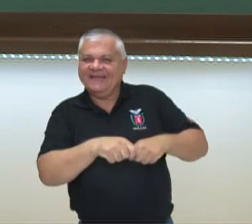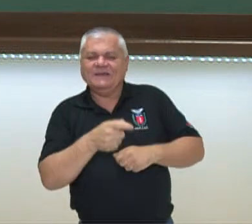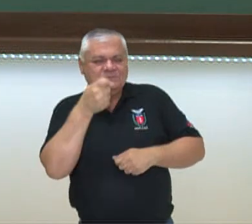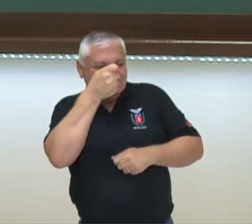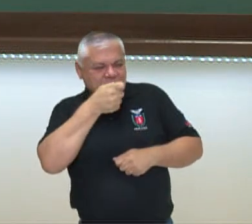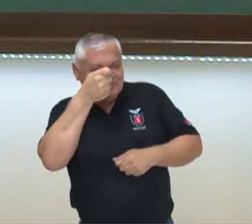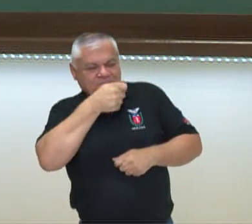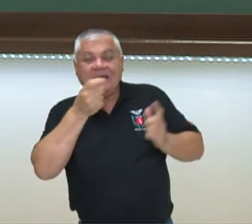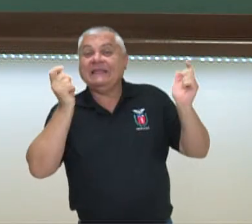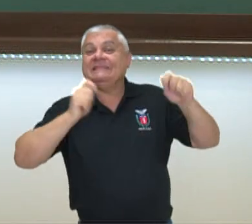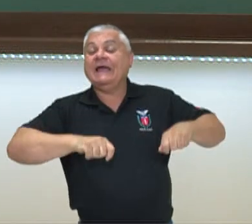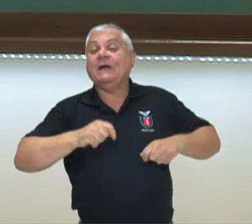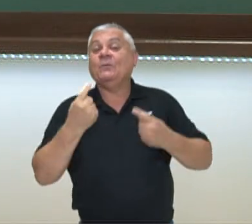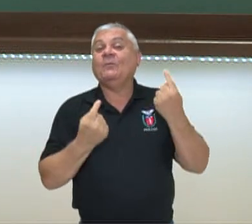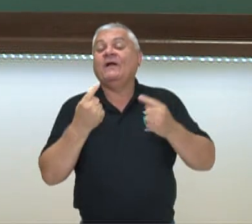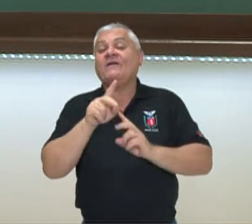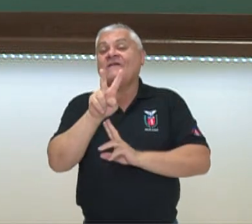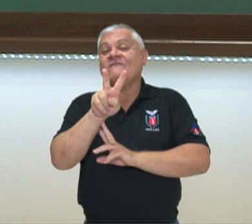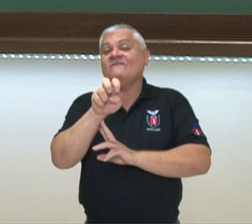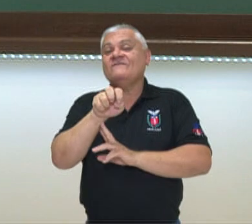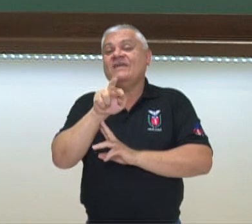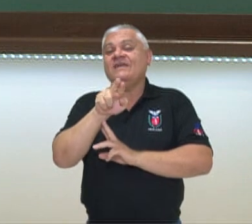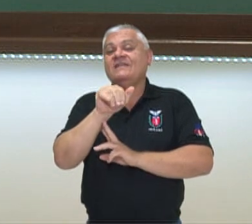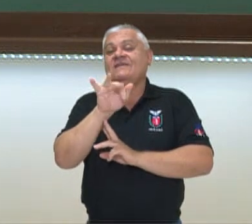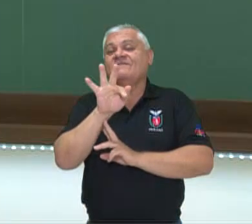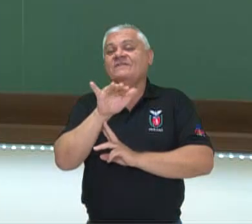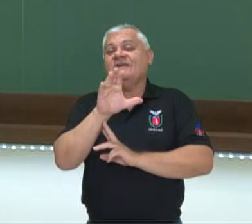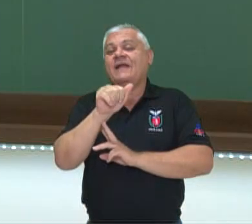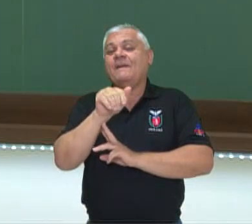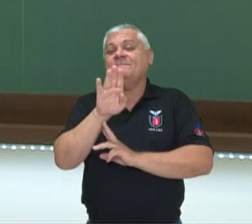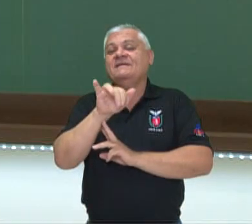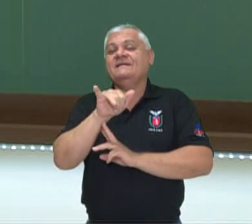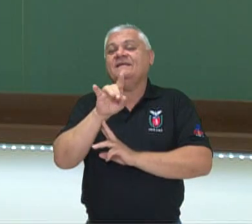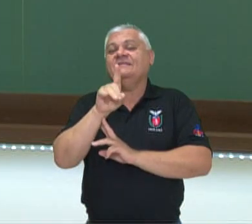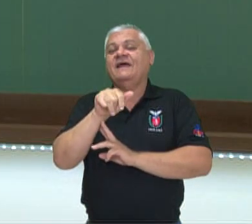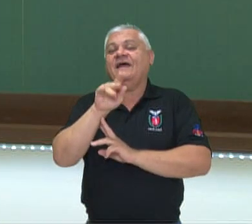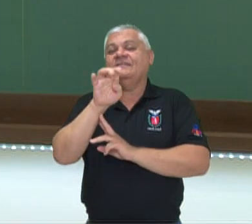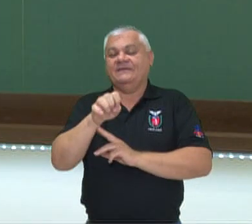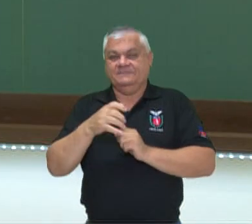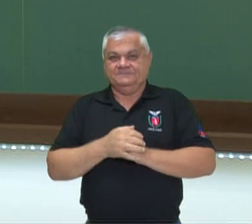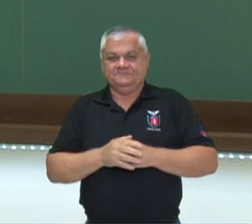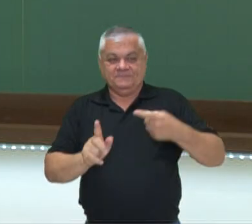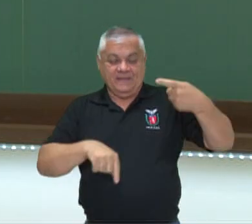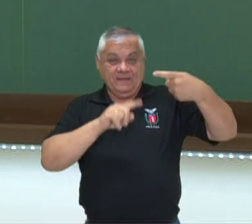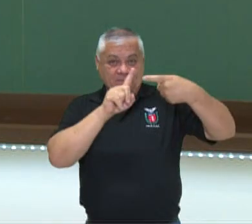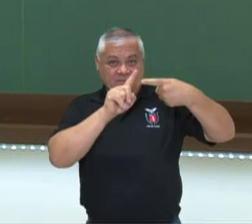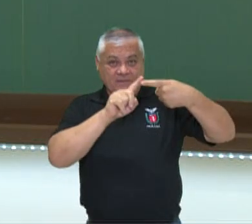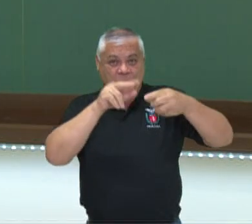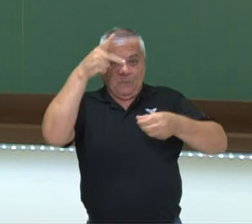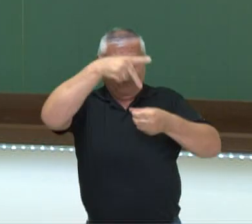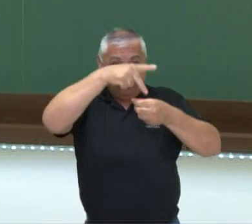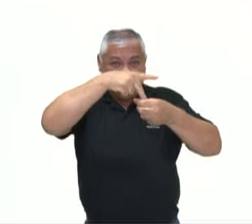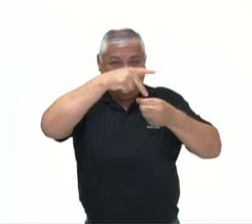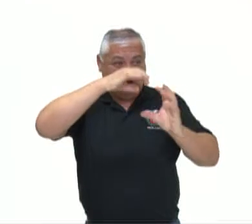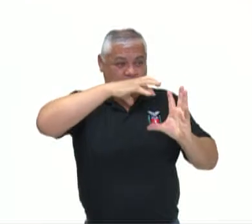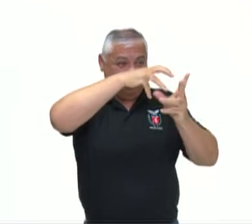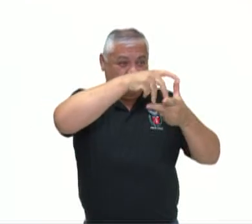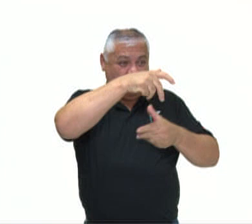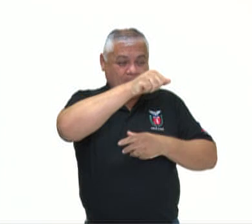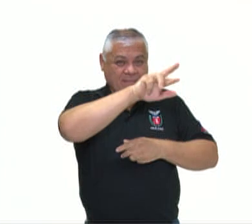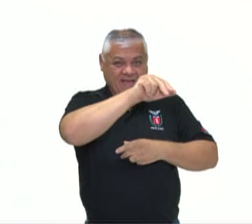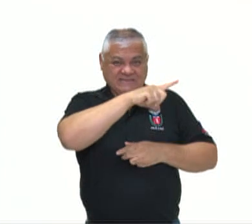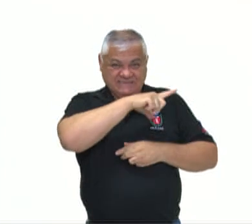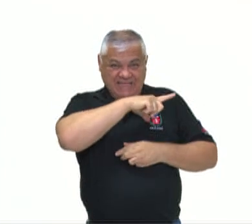da verificabilidade. Vamos lá? Então, as frases são: existe petróleo em Marte e, depois da morte,